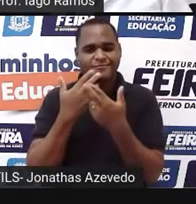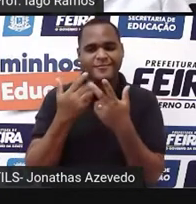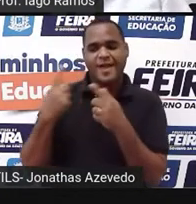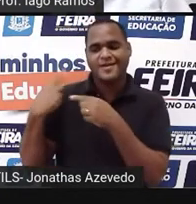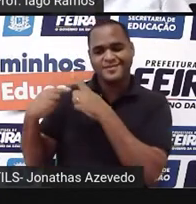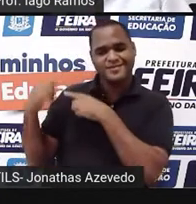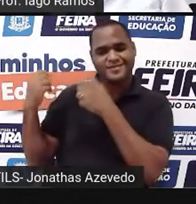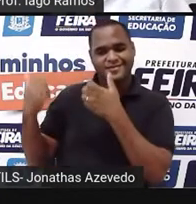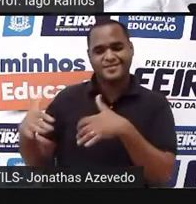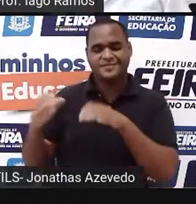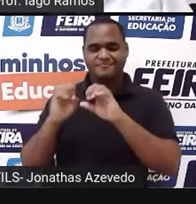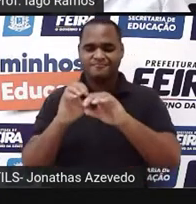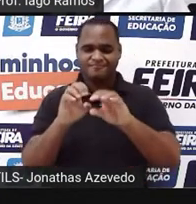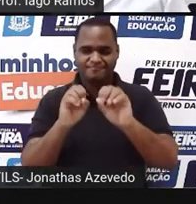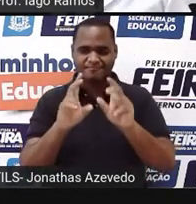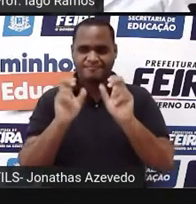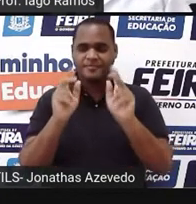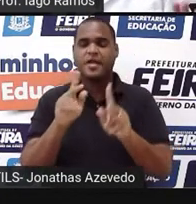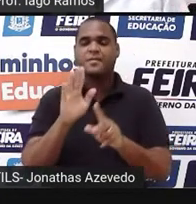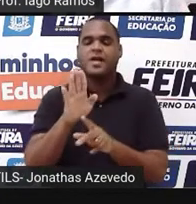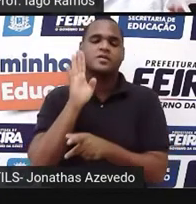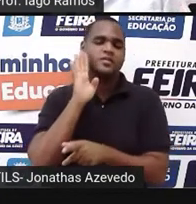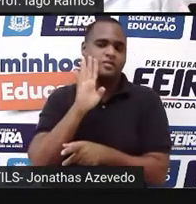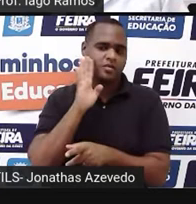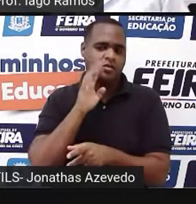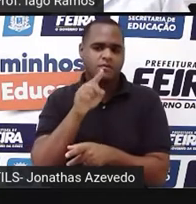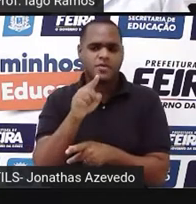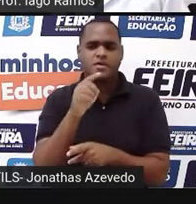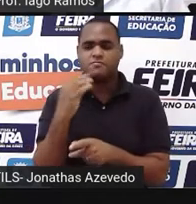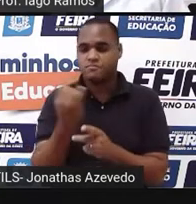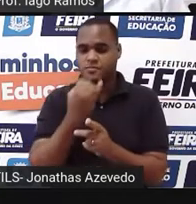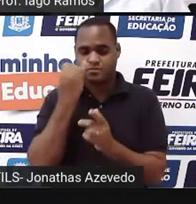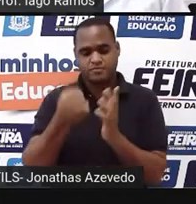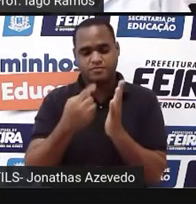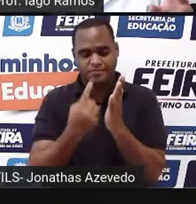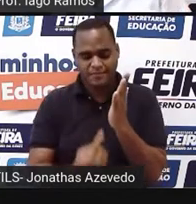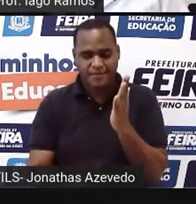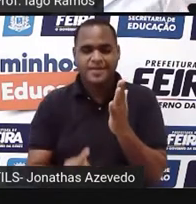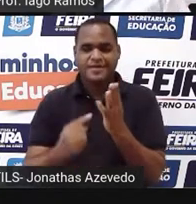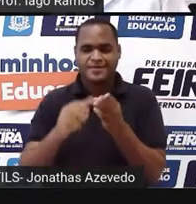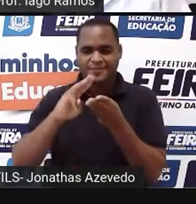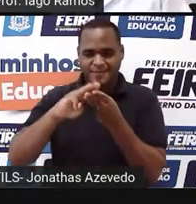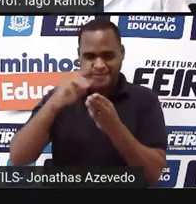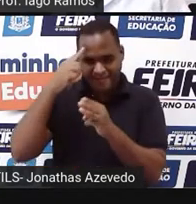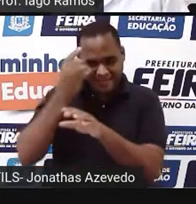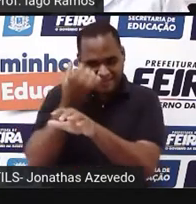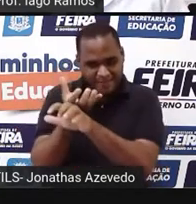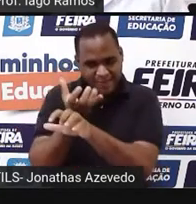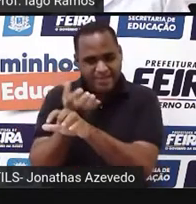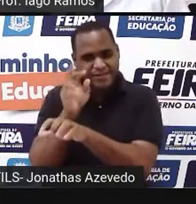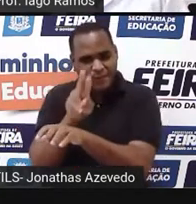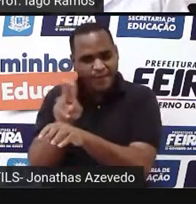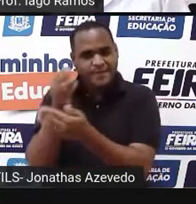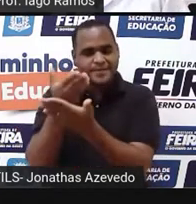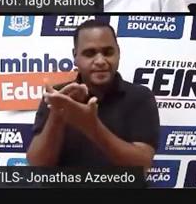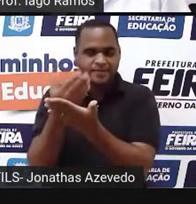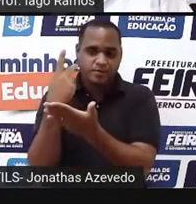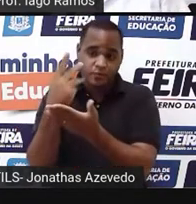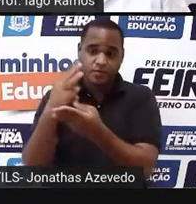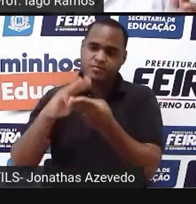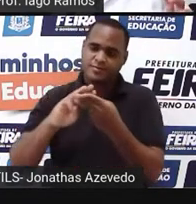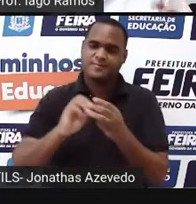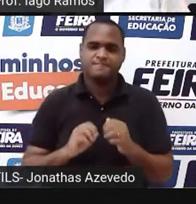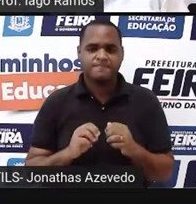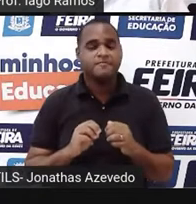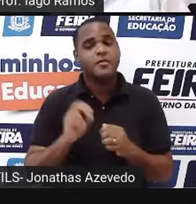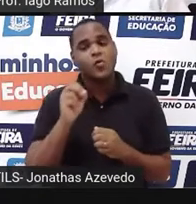aulas anteriores, tá? Então, o legal é você ter o seu caderno de matemática, aquele caderno que você usa para estudar matemática, tá bom?